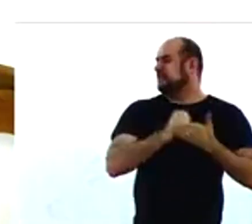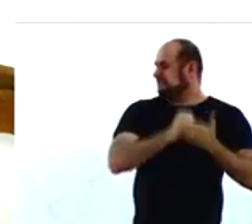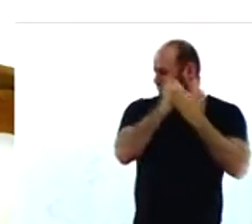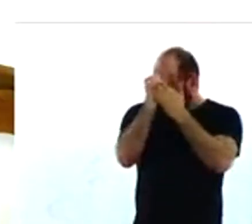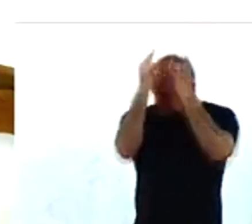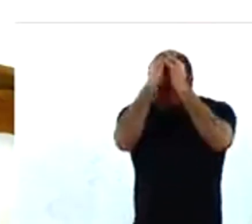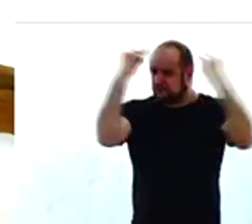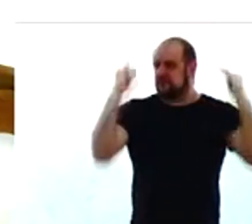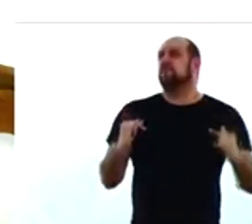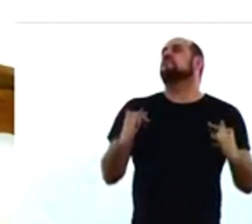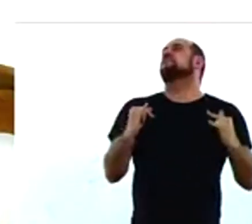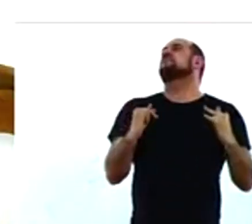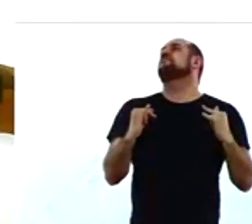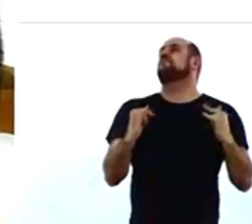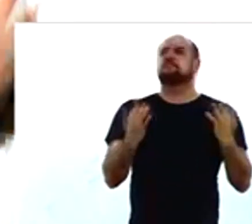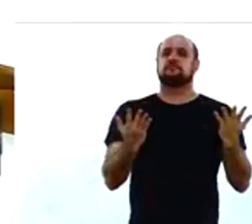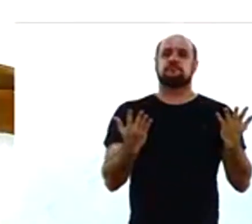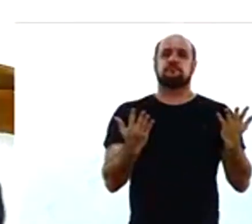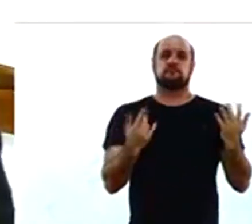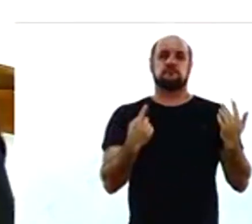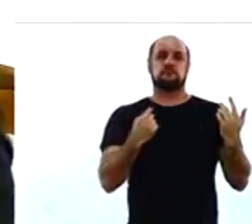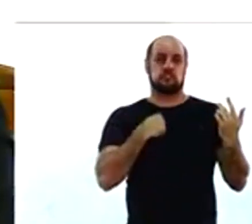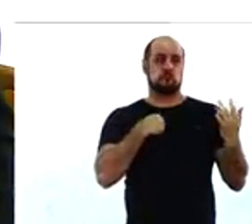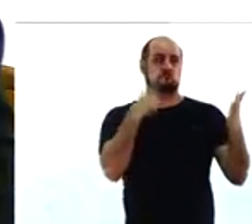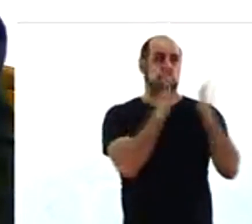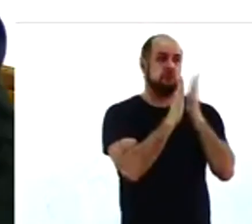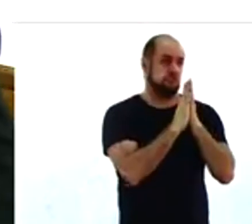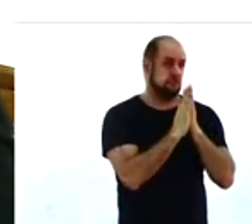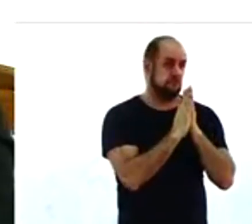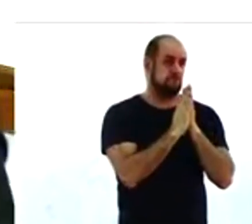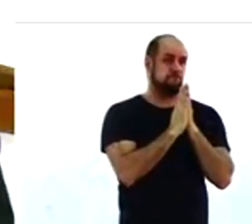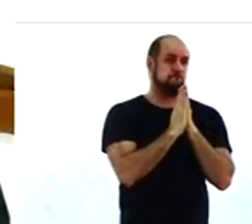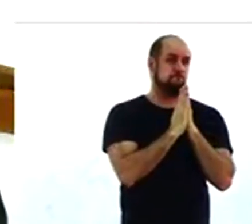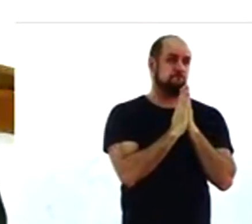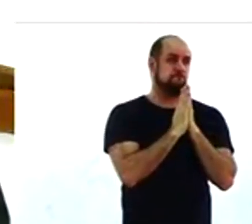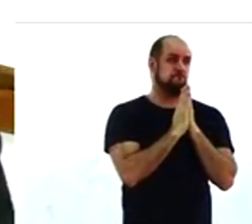o acampamento. E então, depois que eu orei,